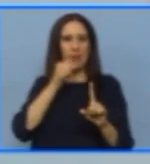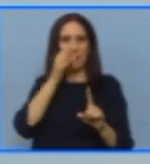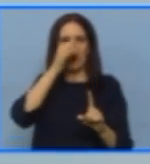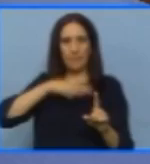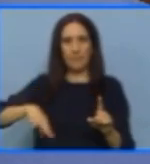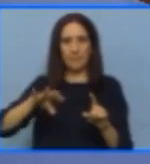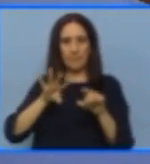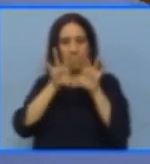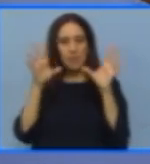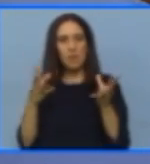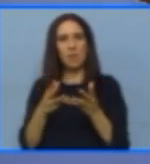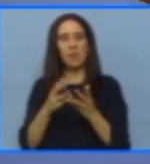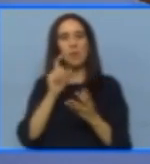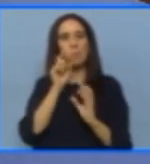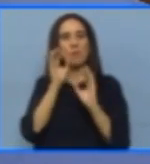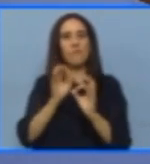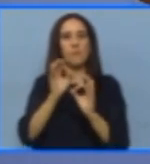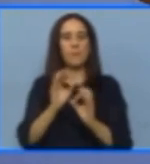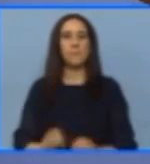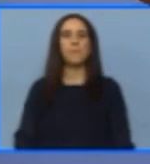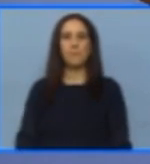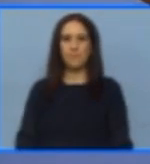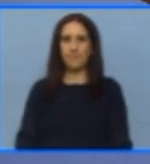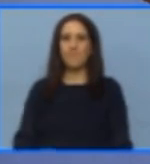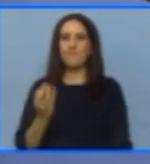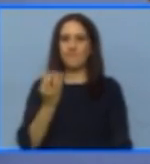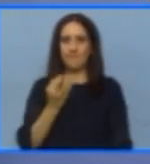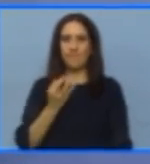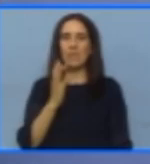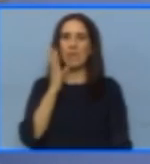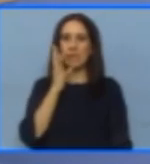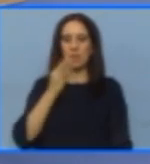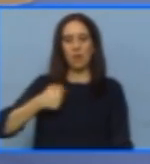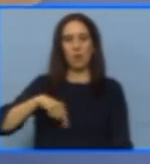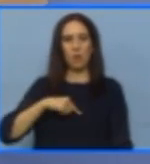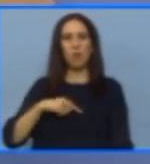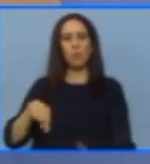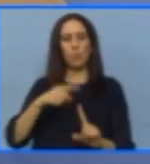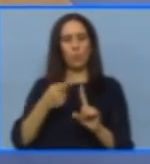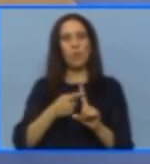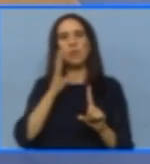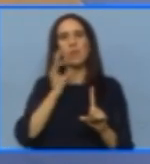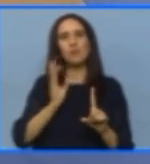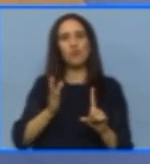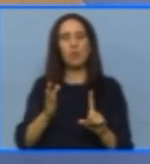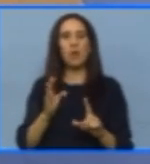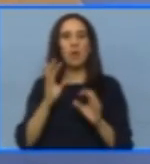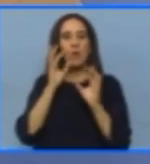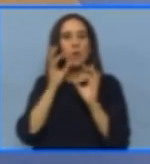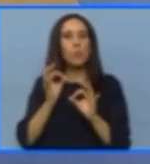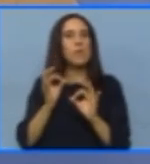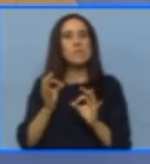planeta? Sim. Tanto é tentar, e nós temos tentado fazer isso já ao longo do ano, de ter cuidado